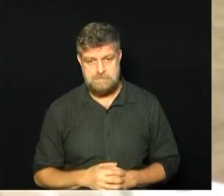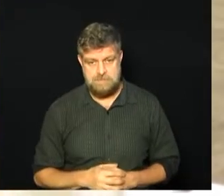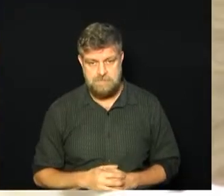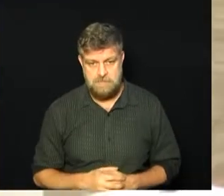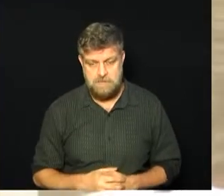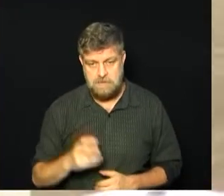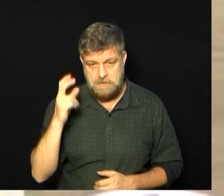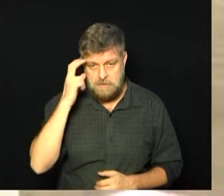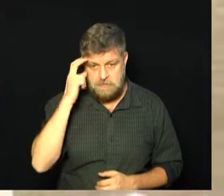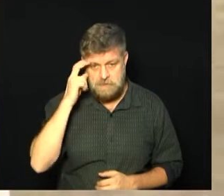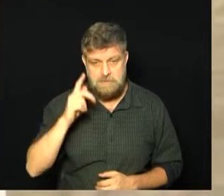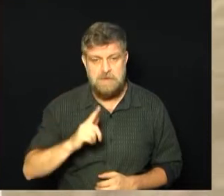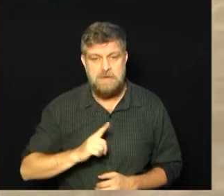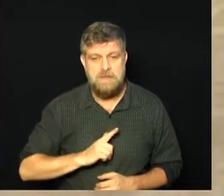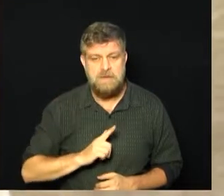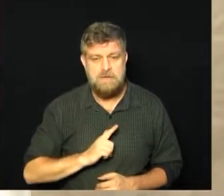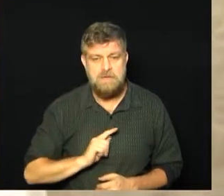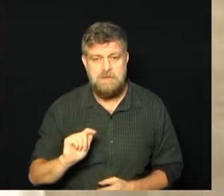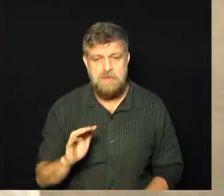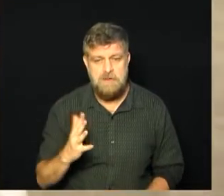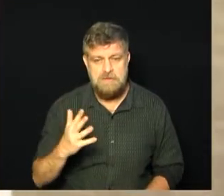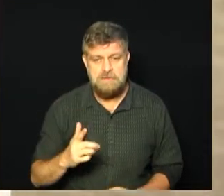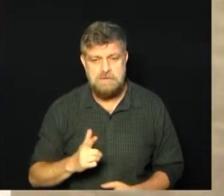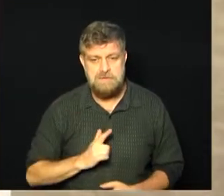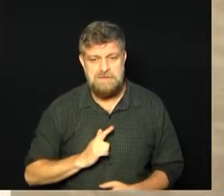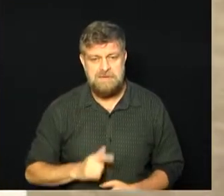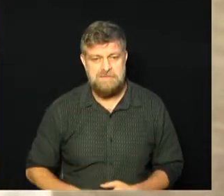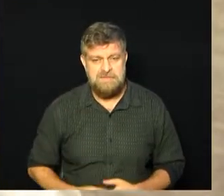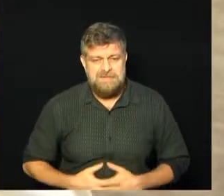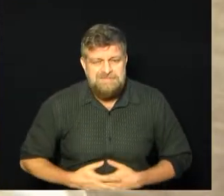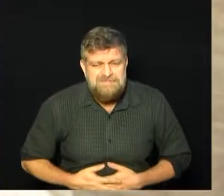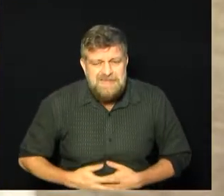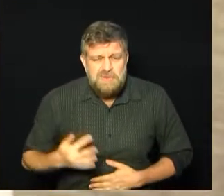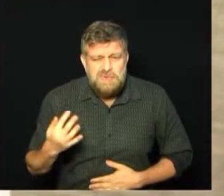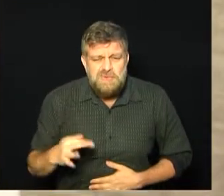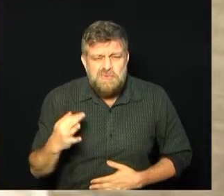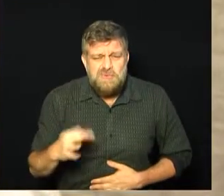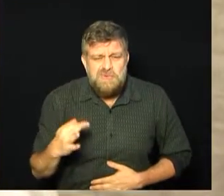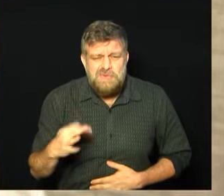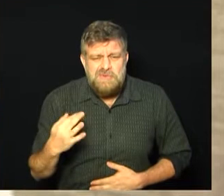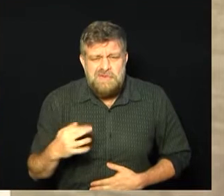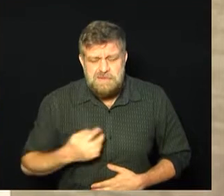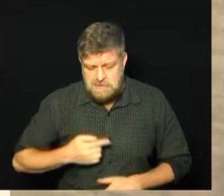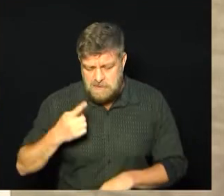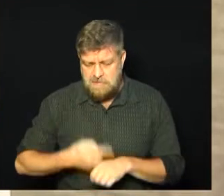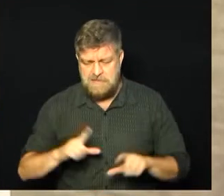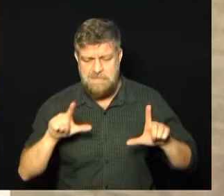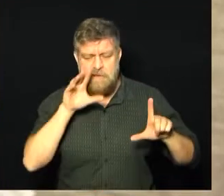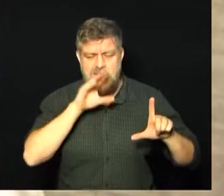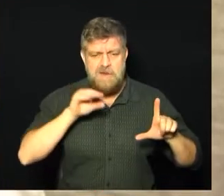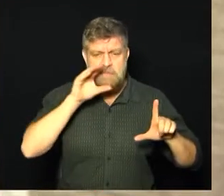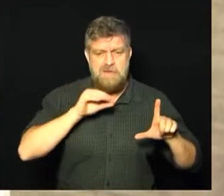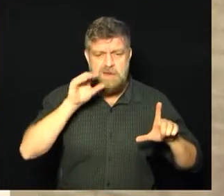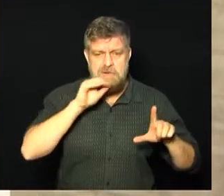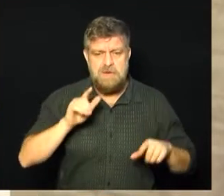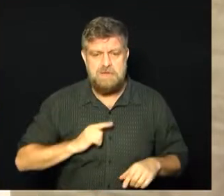Carlinhos Camelô, ele teve um quadro de uma dor abdominal intensa. Ele estava na tribuna, como você bem disse,